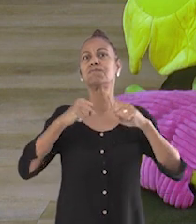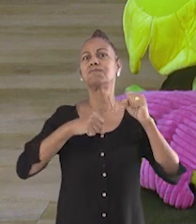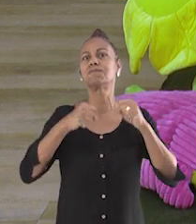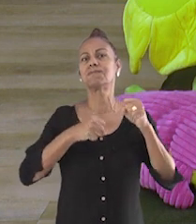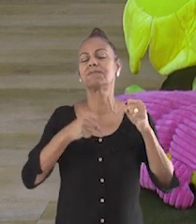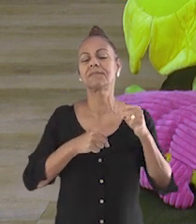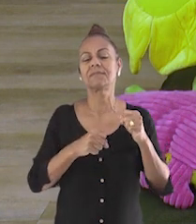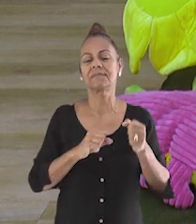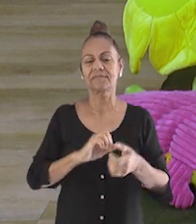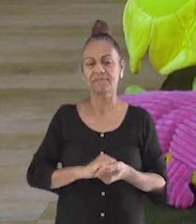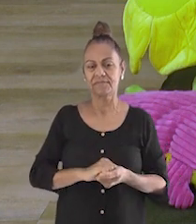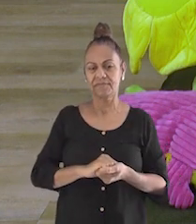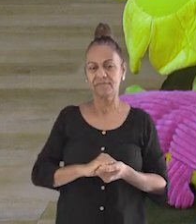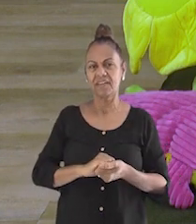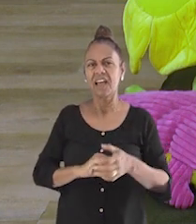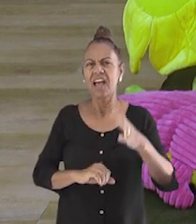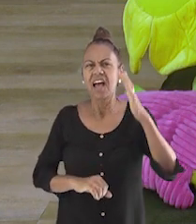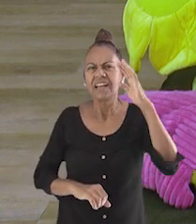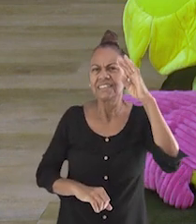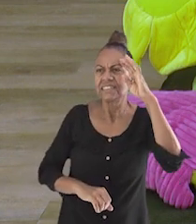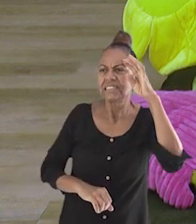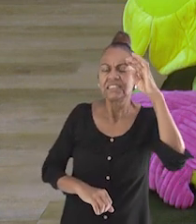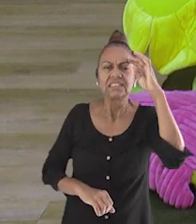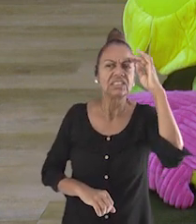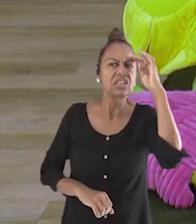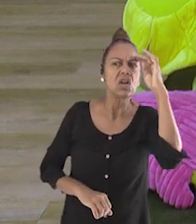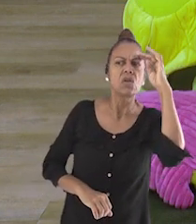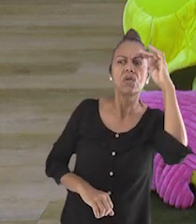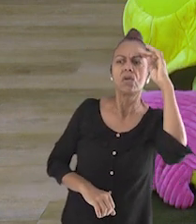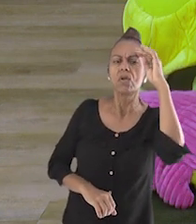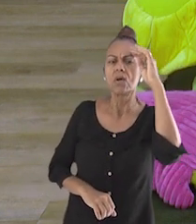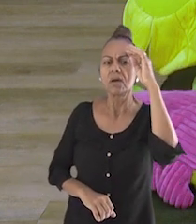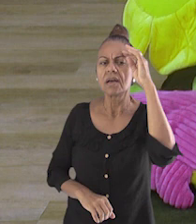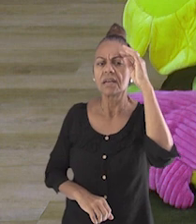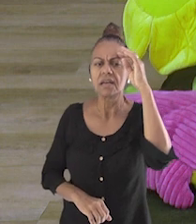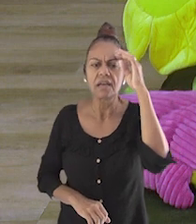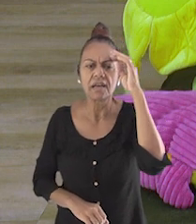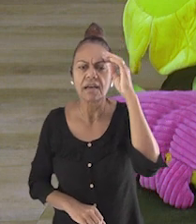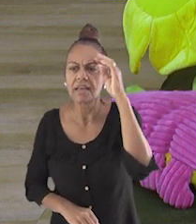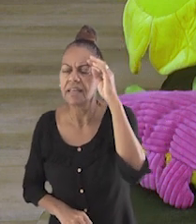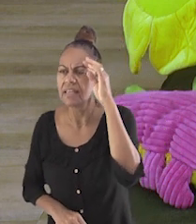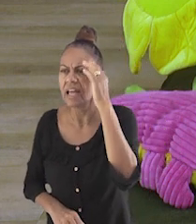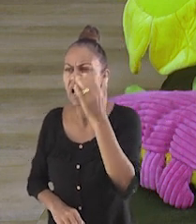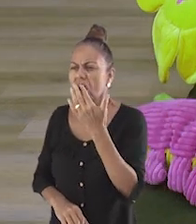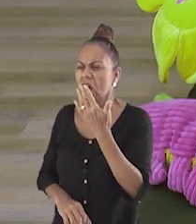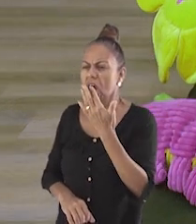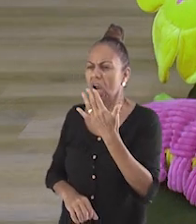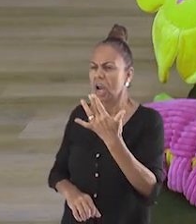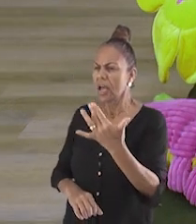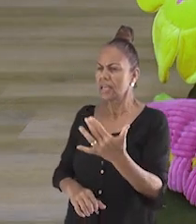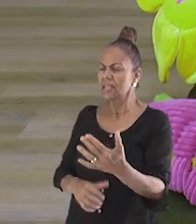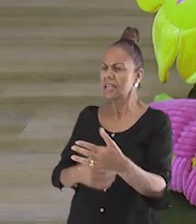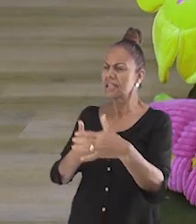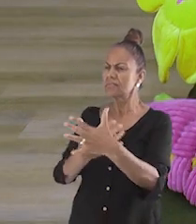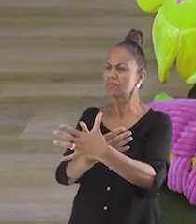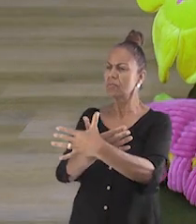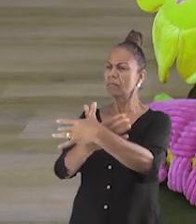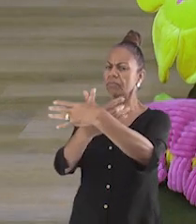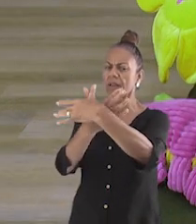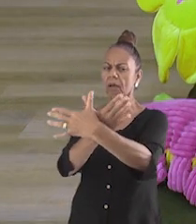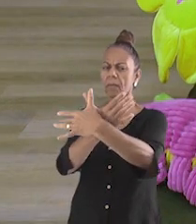sem parar. Rapidamente, eu quis correr para lá. De